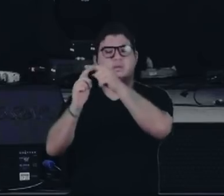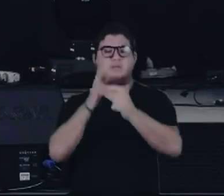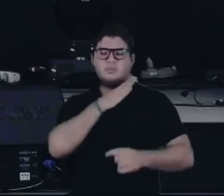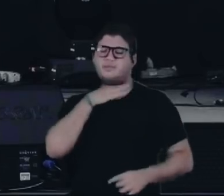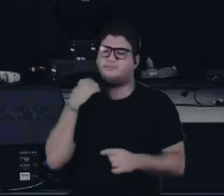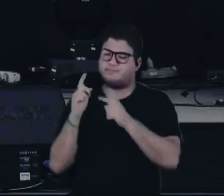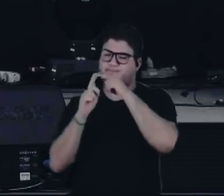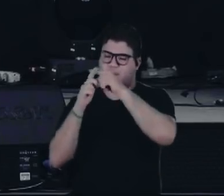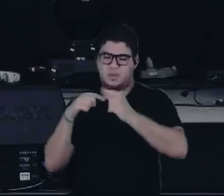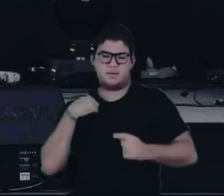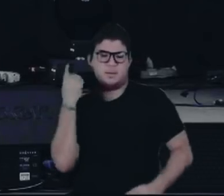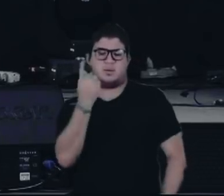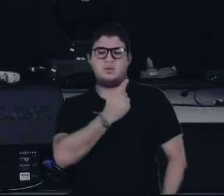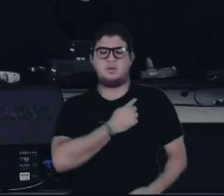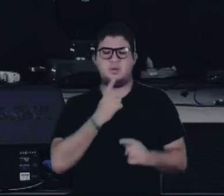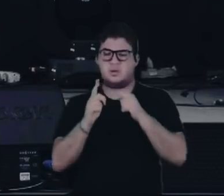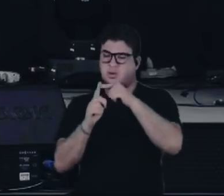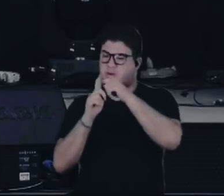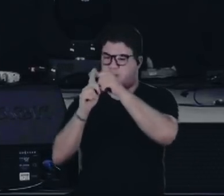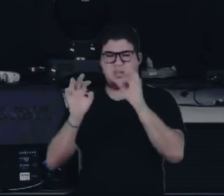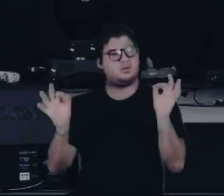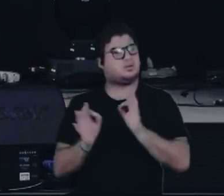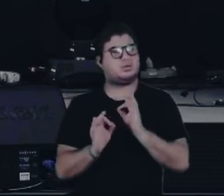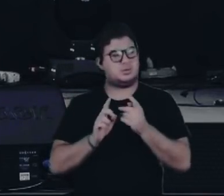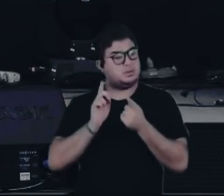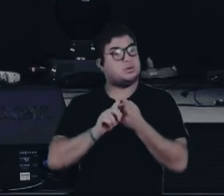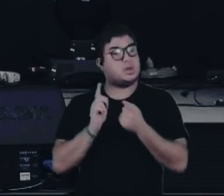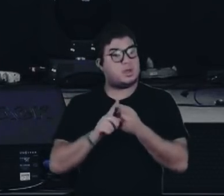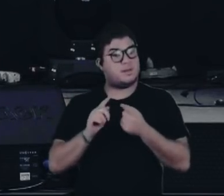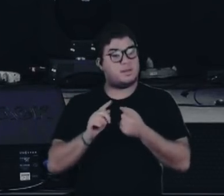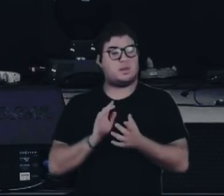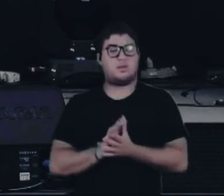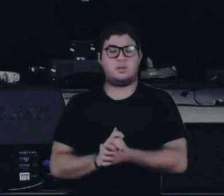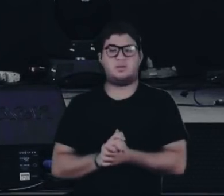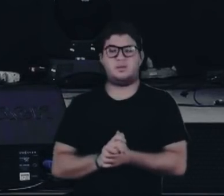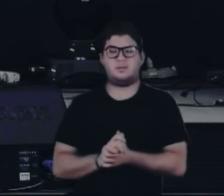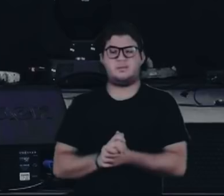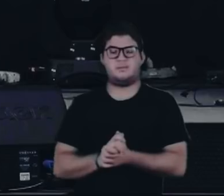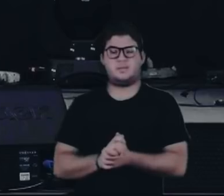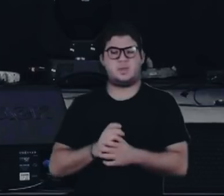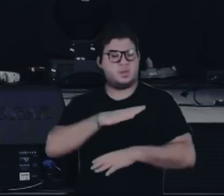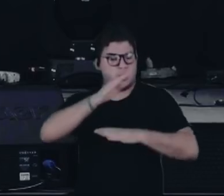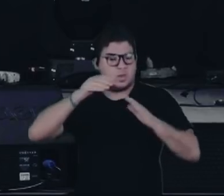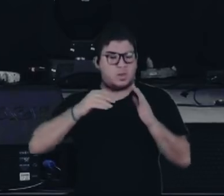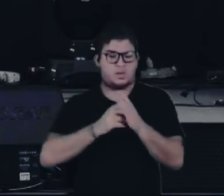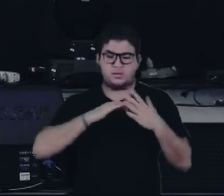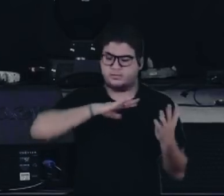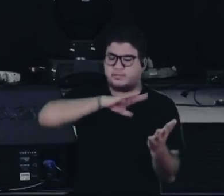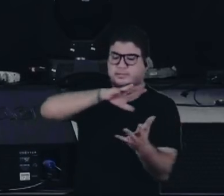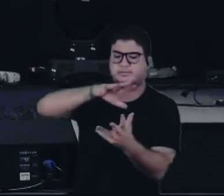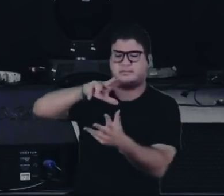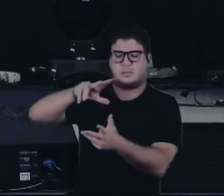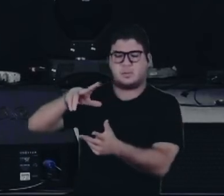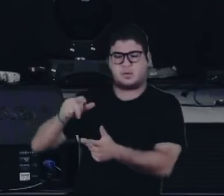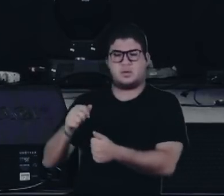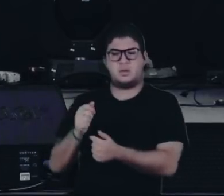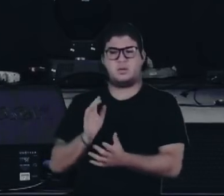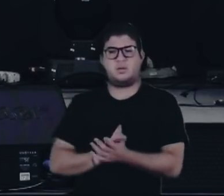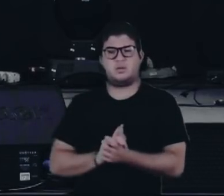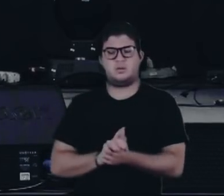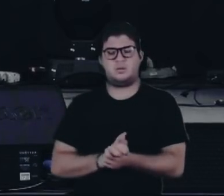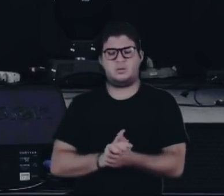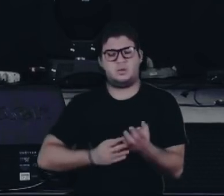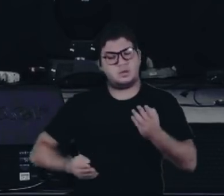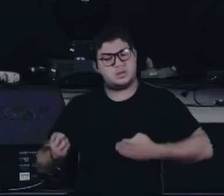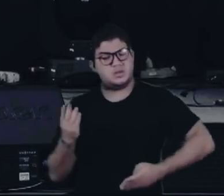E não foi só naquela cruz, não, gente. Em todo o tempo em que ele esteve na terra, os seus atos de